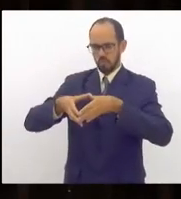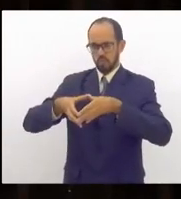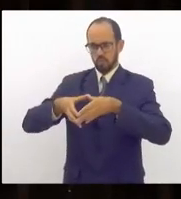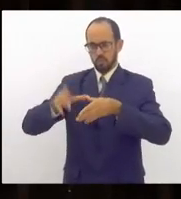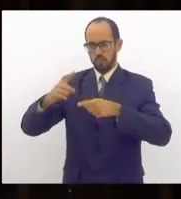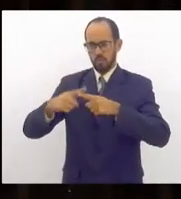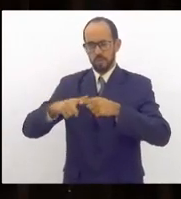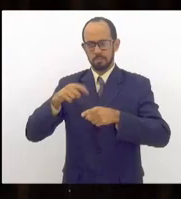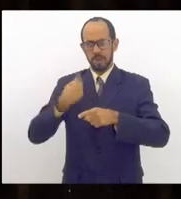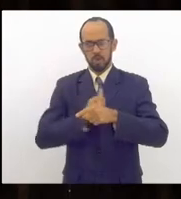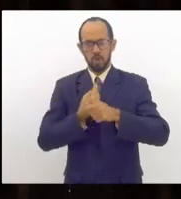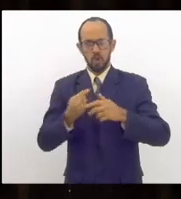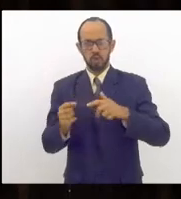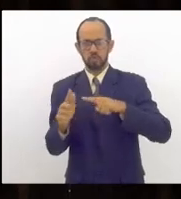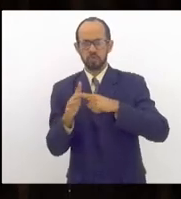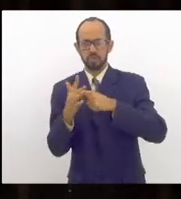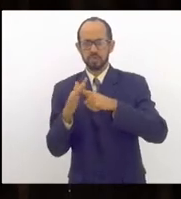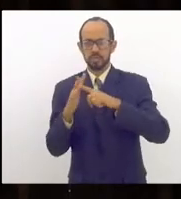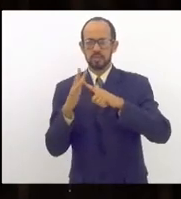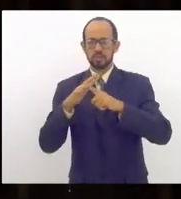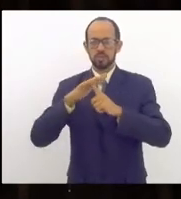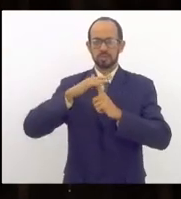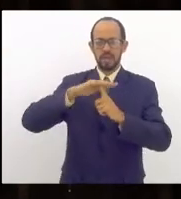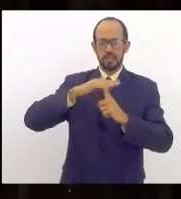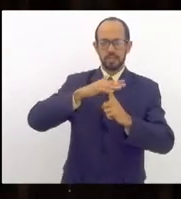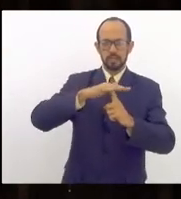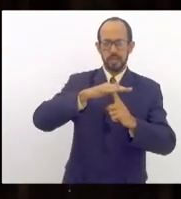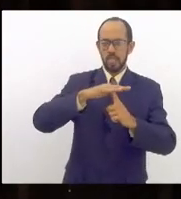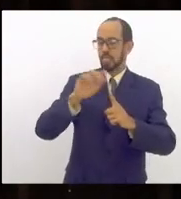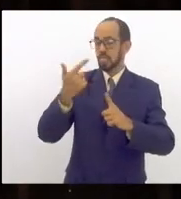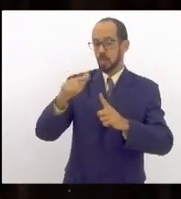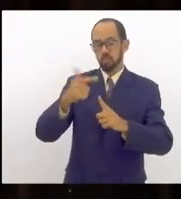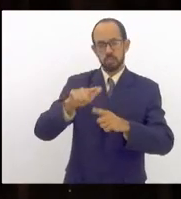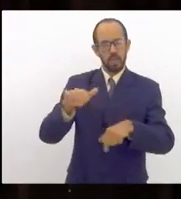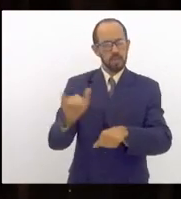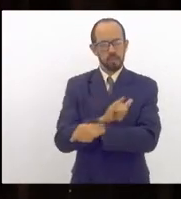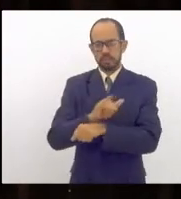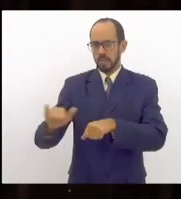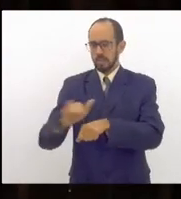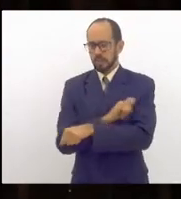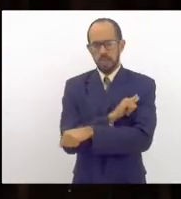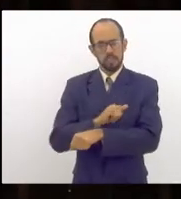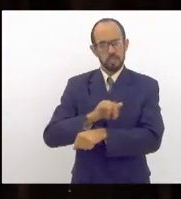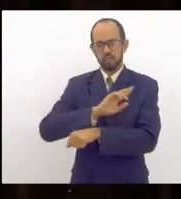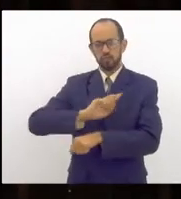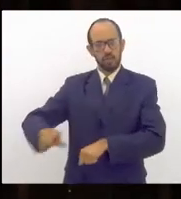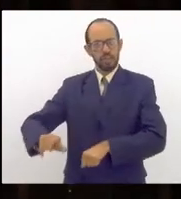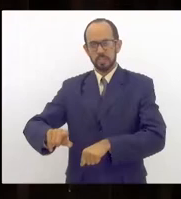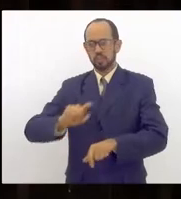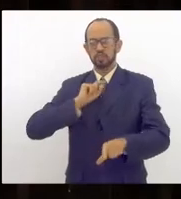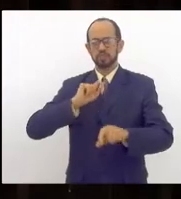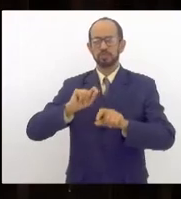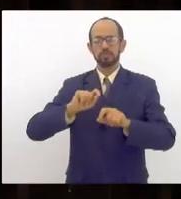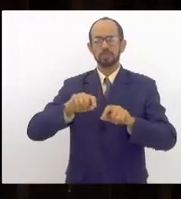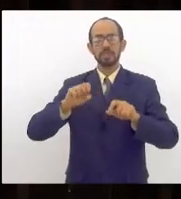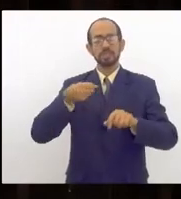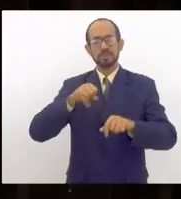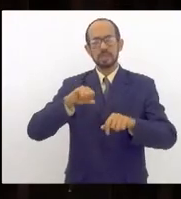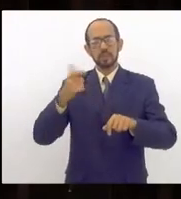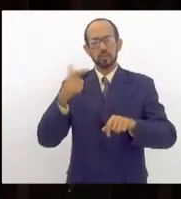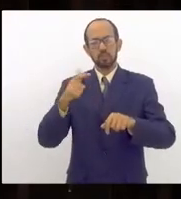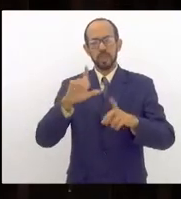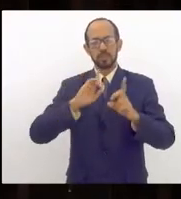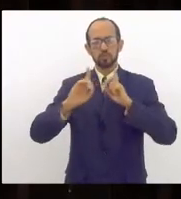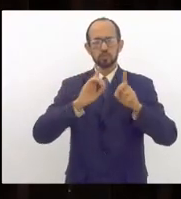socialistas Sem nenhuma dúvida não existirá saída para essa crise estrutural senão com a classe trabalhadora no centro